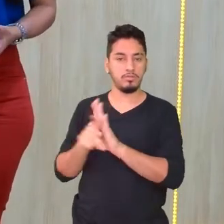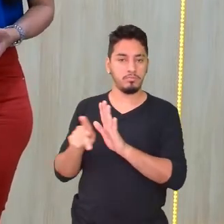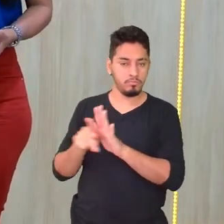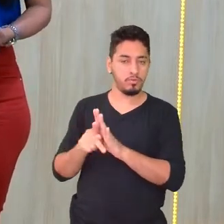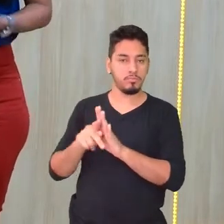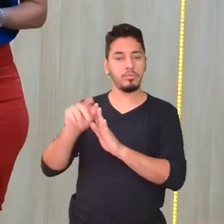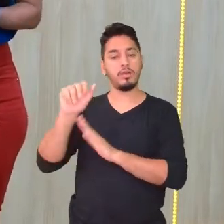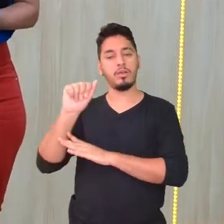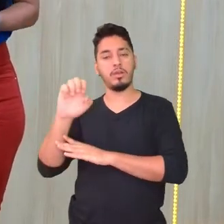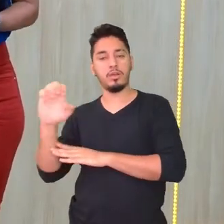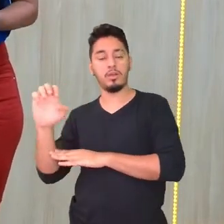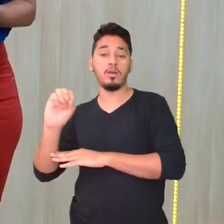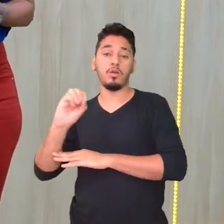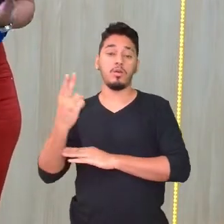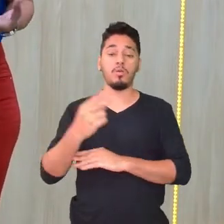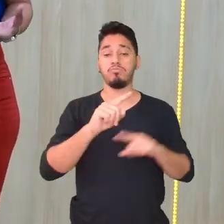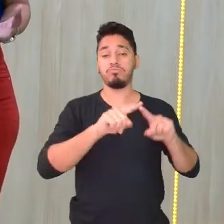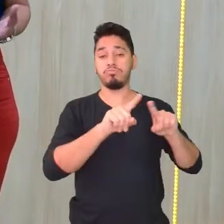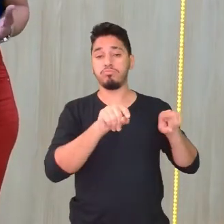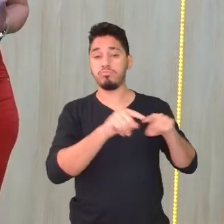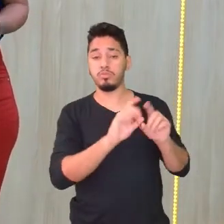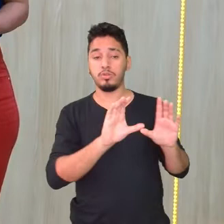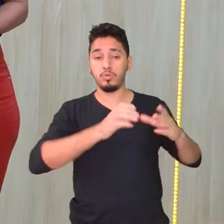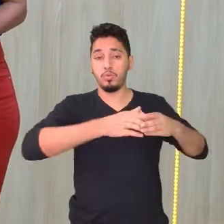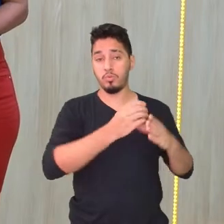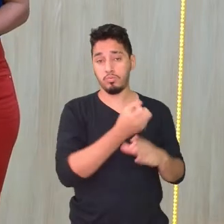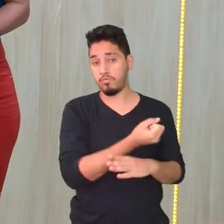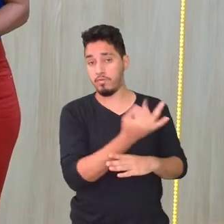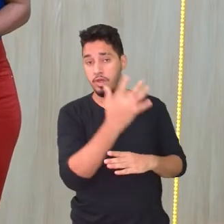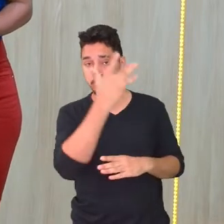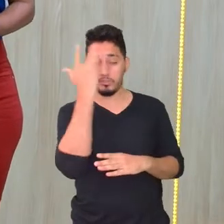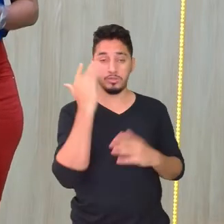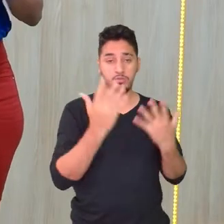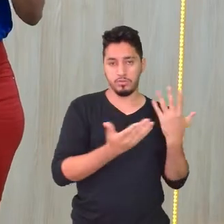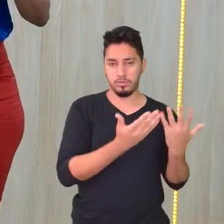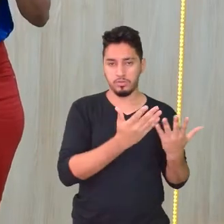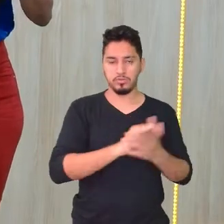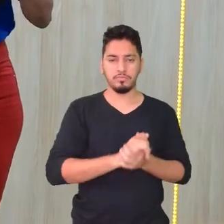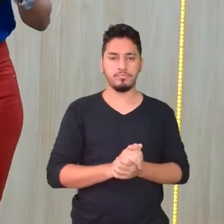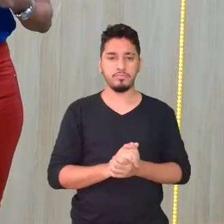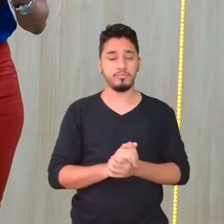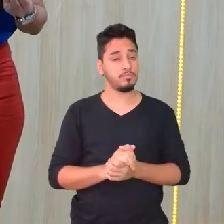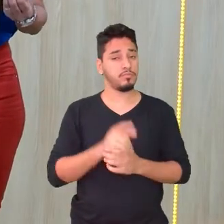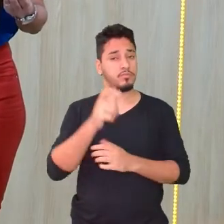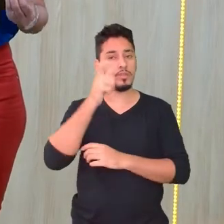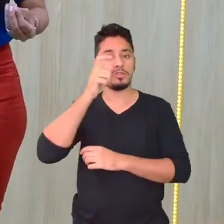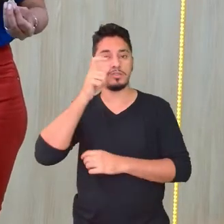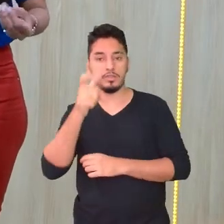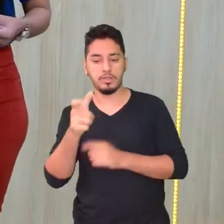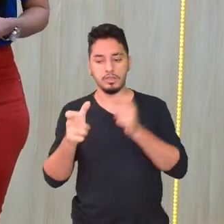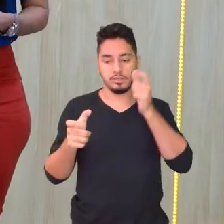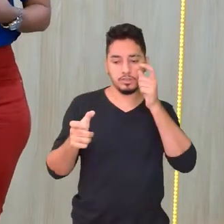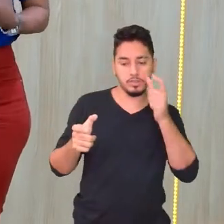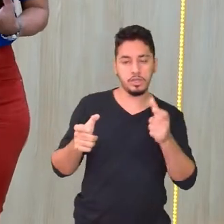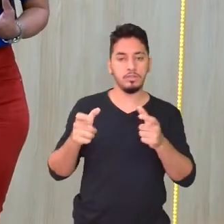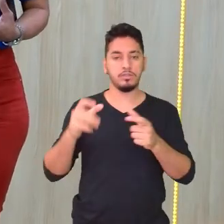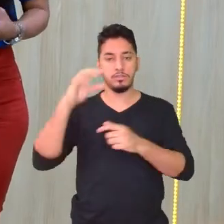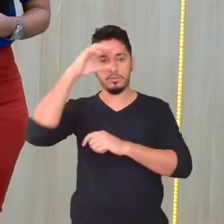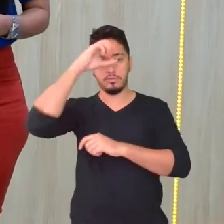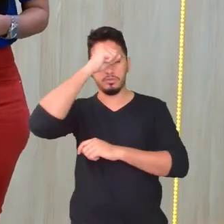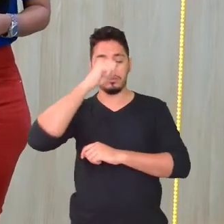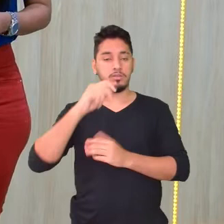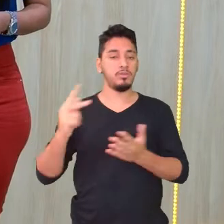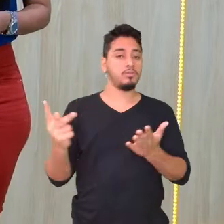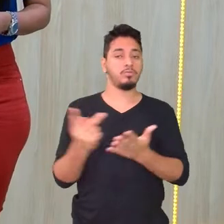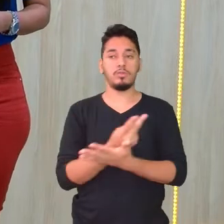nas atividades que são desenvolvidas de forma coletiva na sala regular. Então, esses interesses de aprendizagem, eles